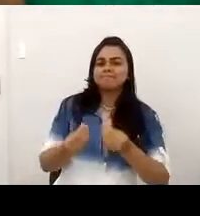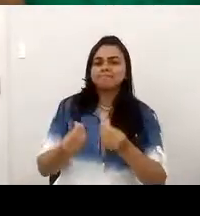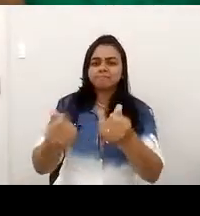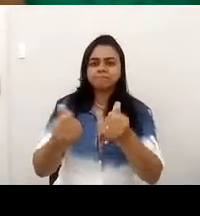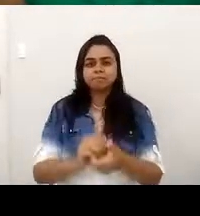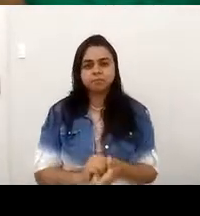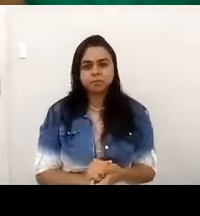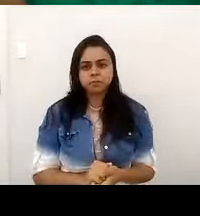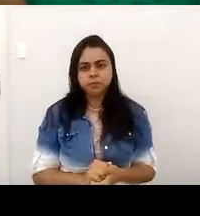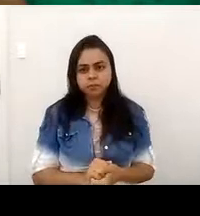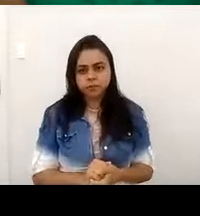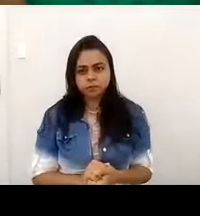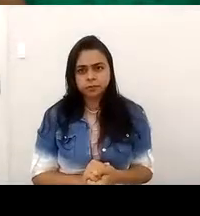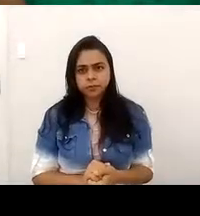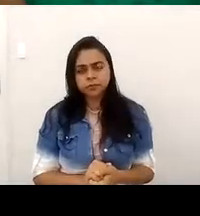Muito bem.